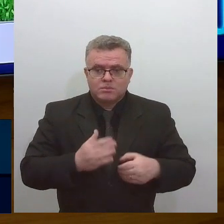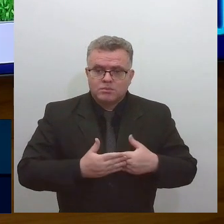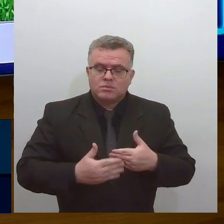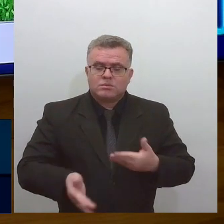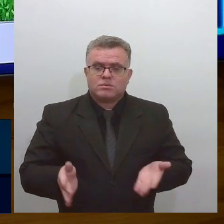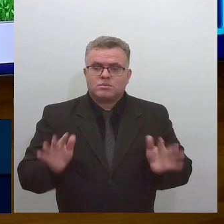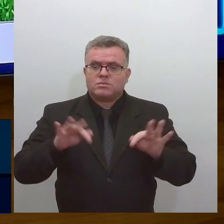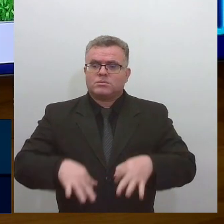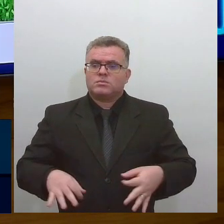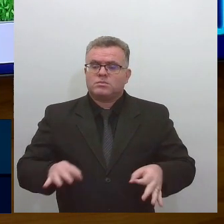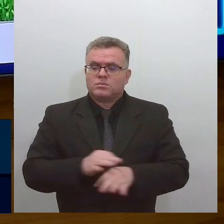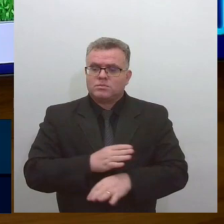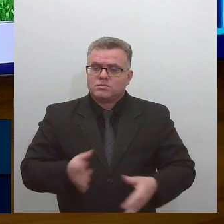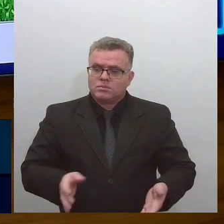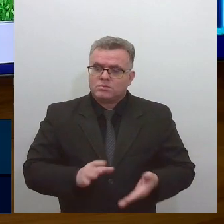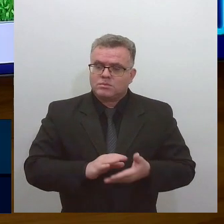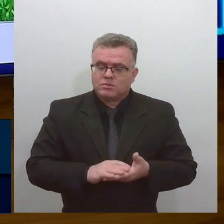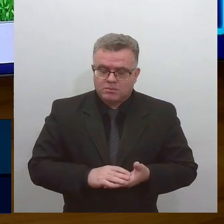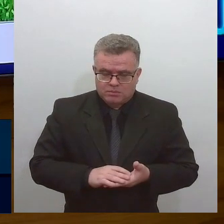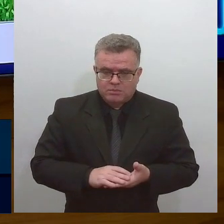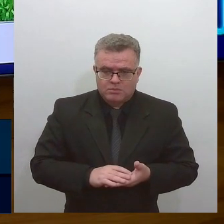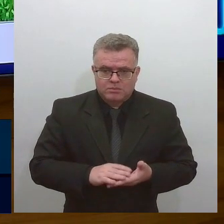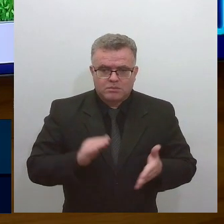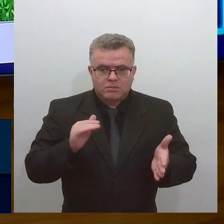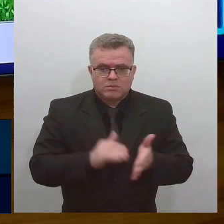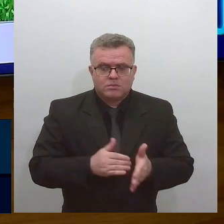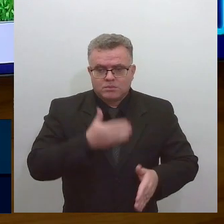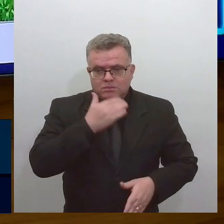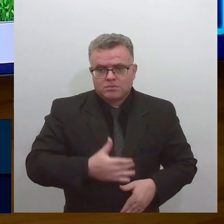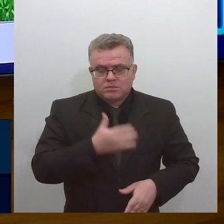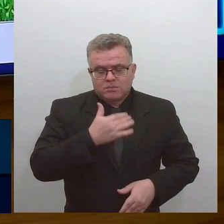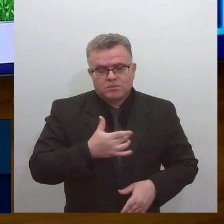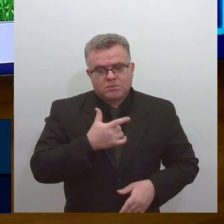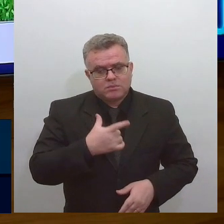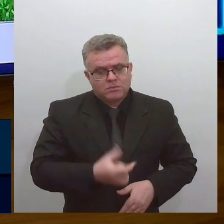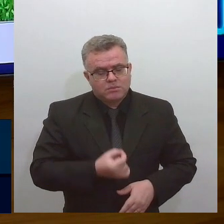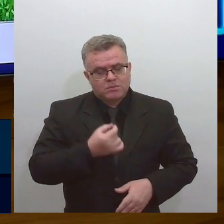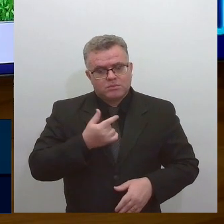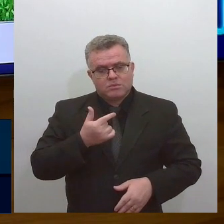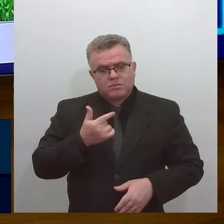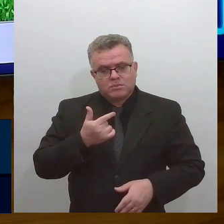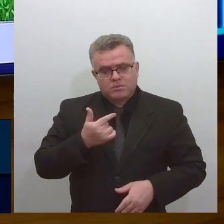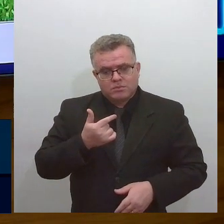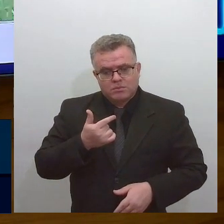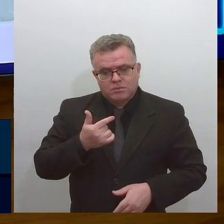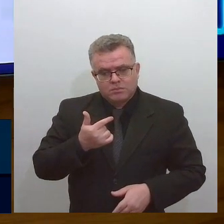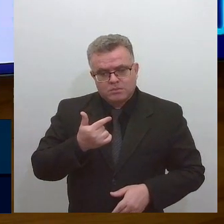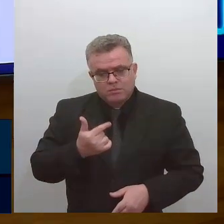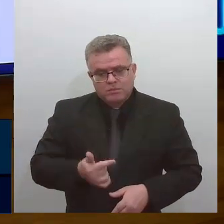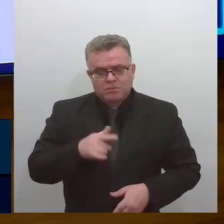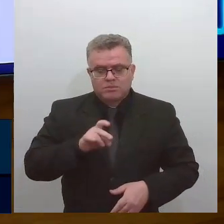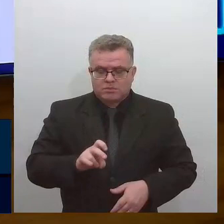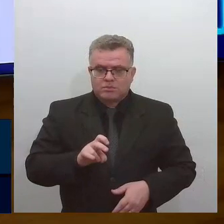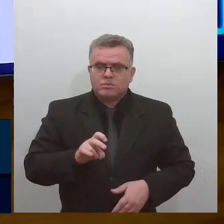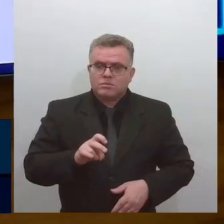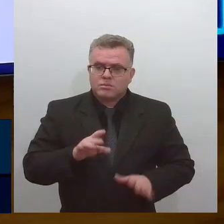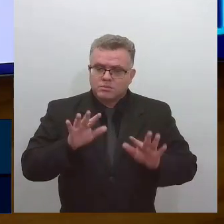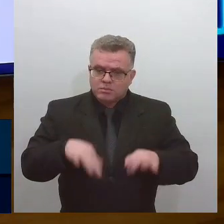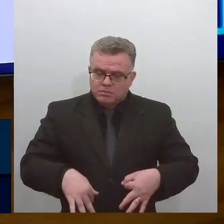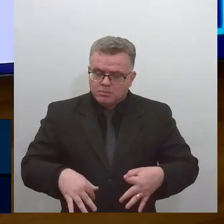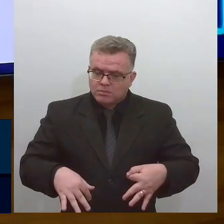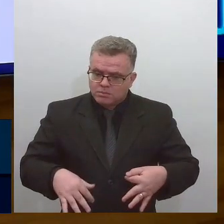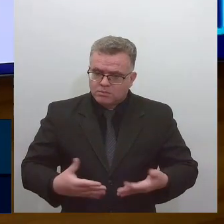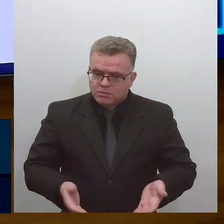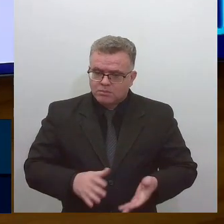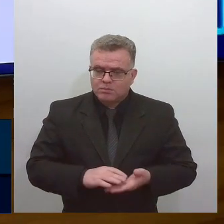até dezembro do ano que vem a gente espera em dezembro do ano que vem entregar toda a duplicação da br11 Norte